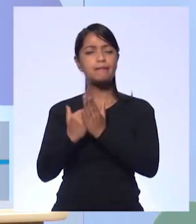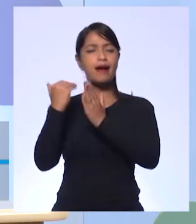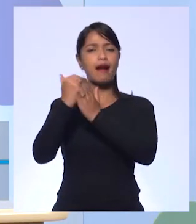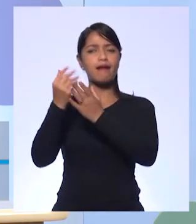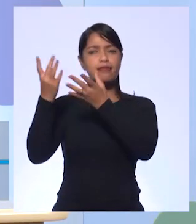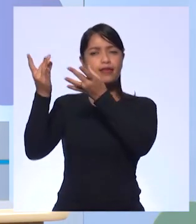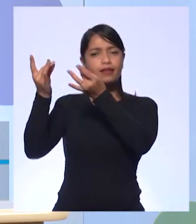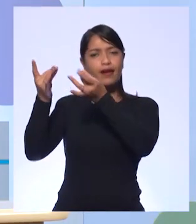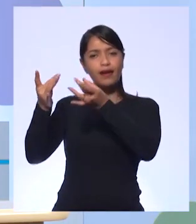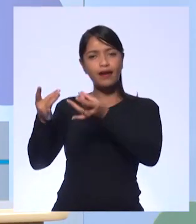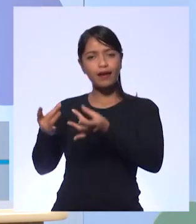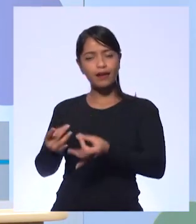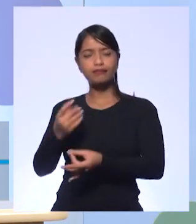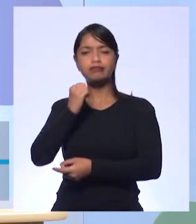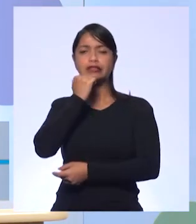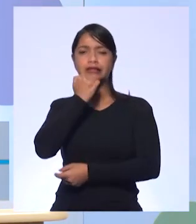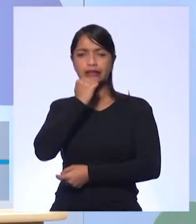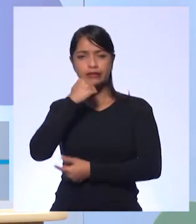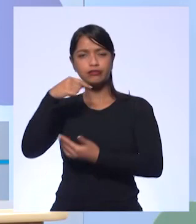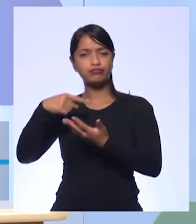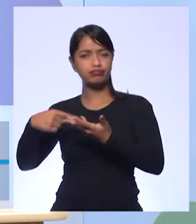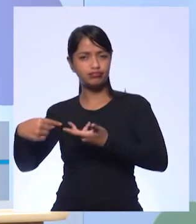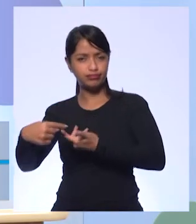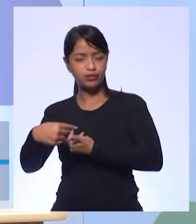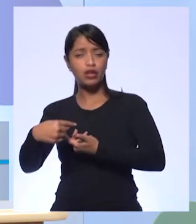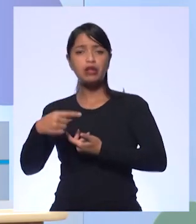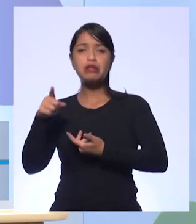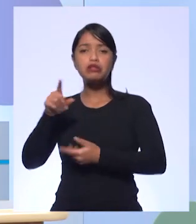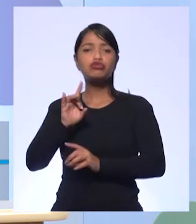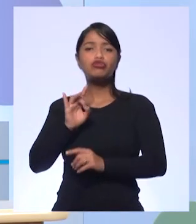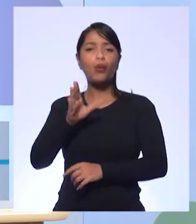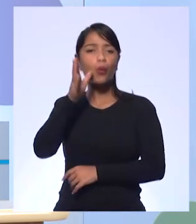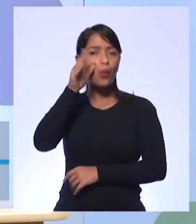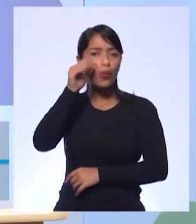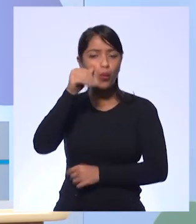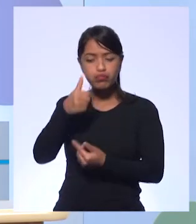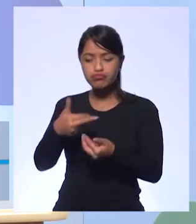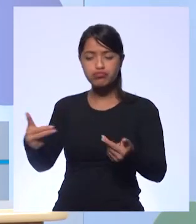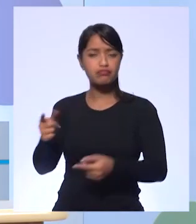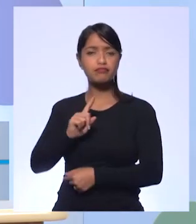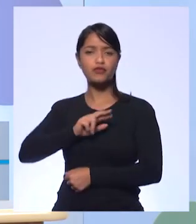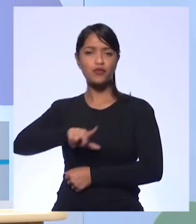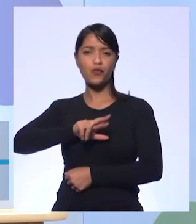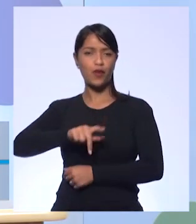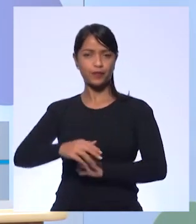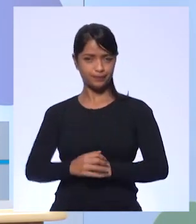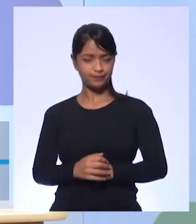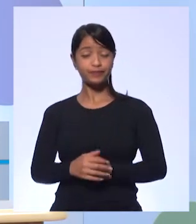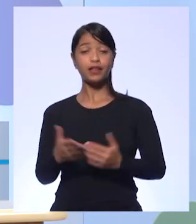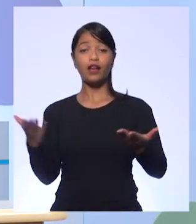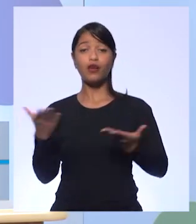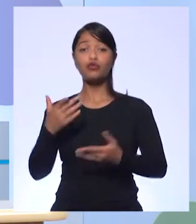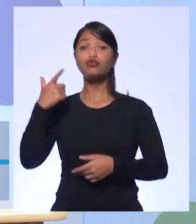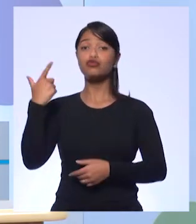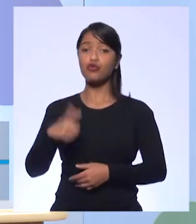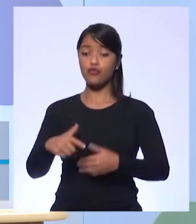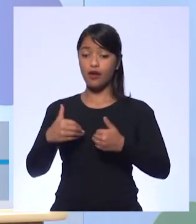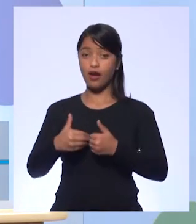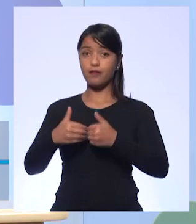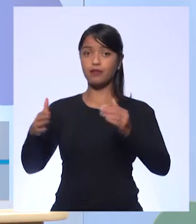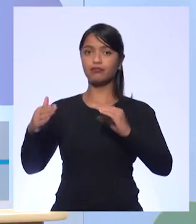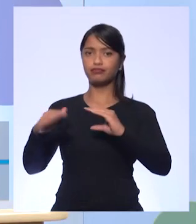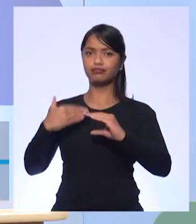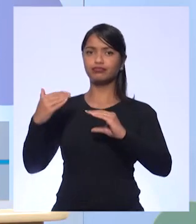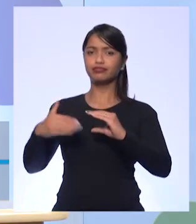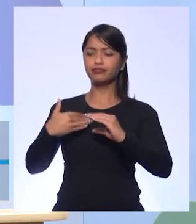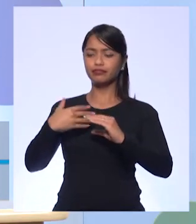não tem tantas curiosidades, não tem caráter curioso. E aí agora a gente reabriu o chat e aí vocês já estão